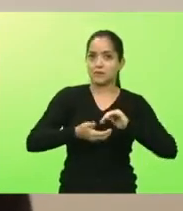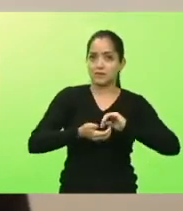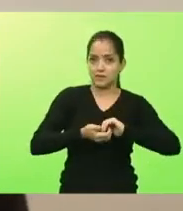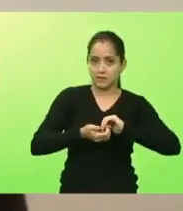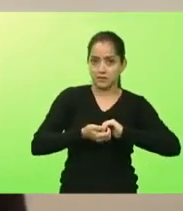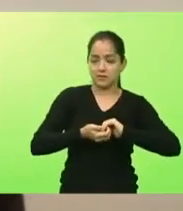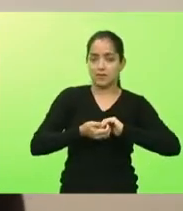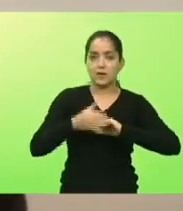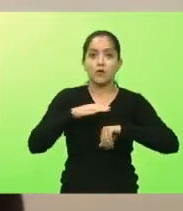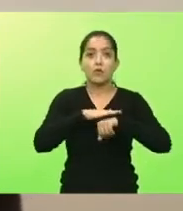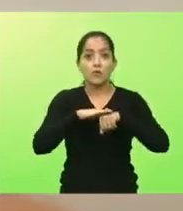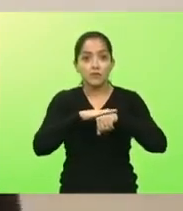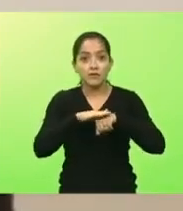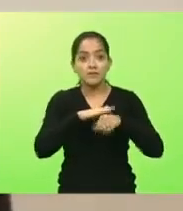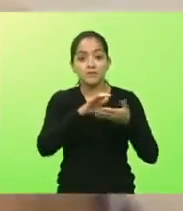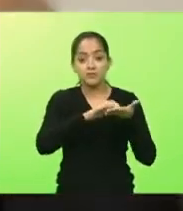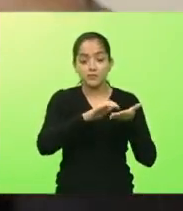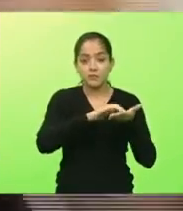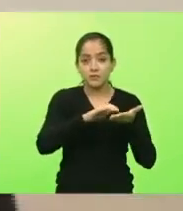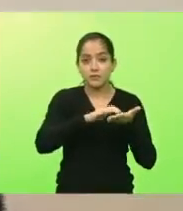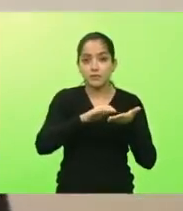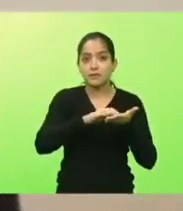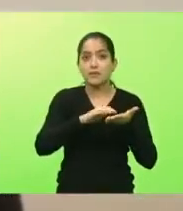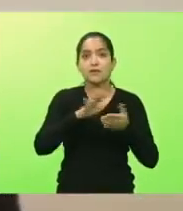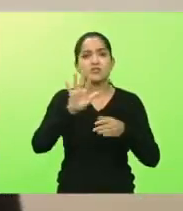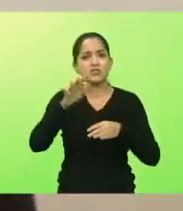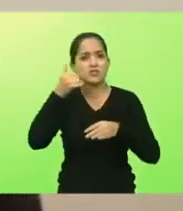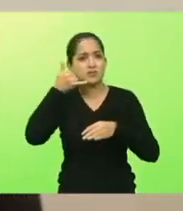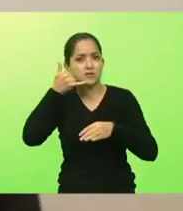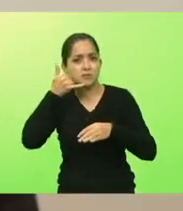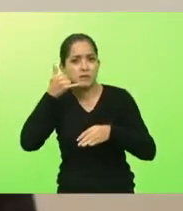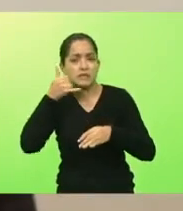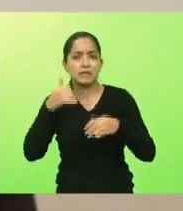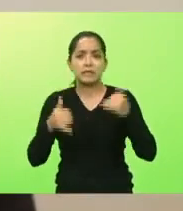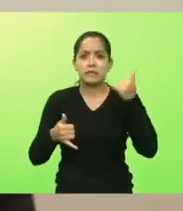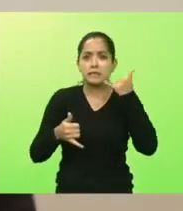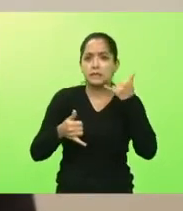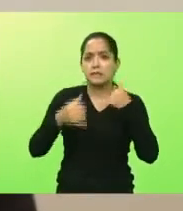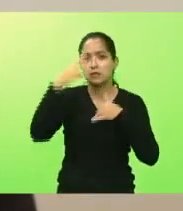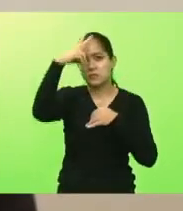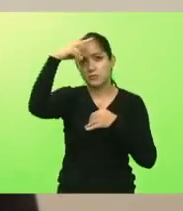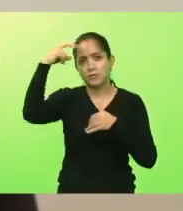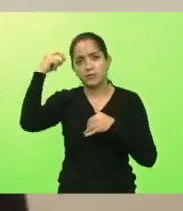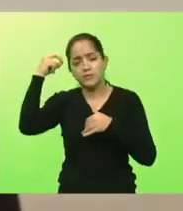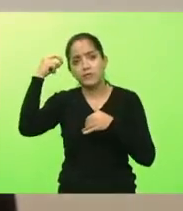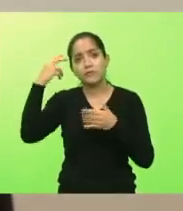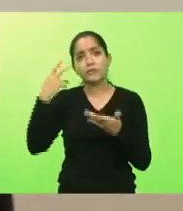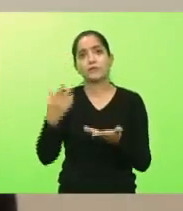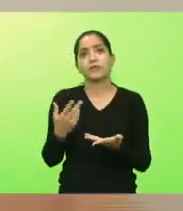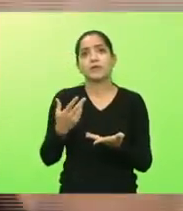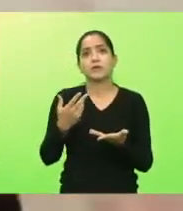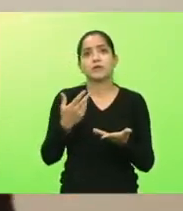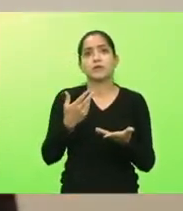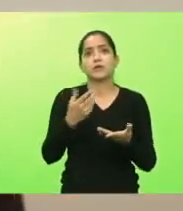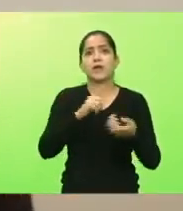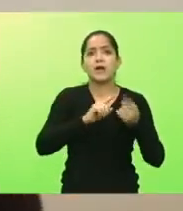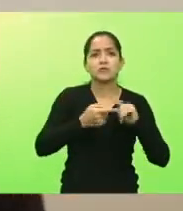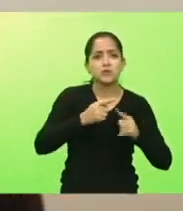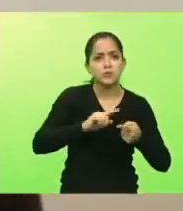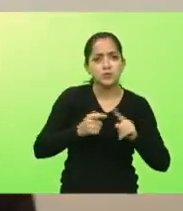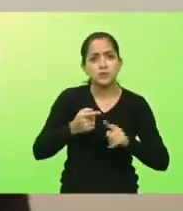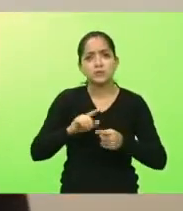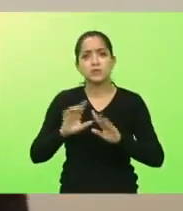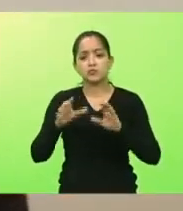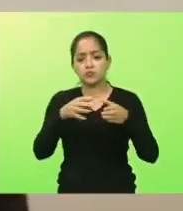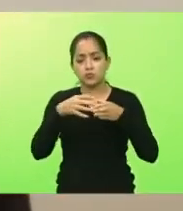com o secretário, que imediatamente já estava no telefone ligando para o prefeito, juntamente fazendo articulação, a toda a bancada do